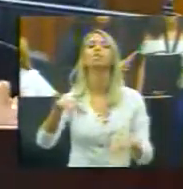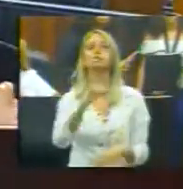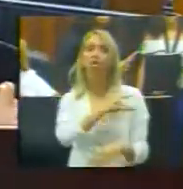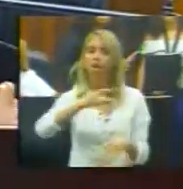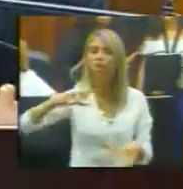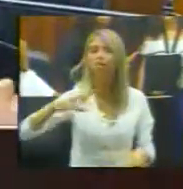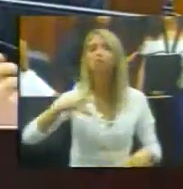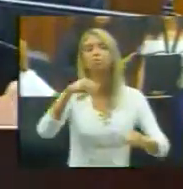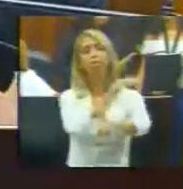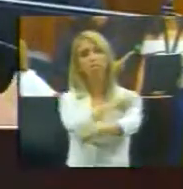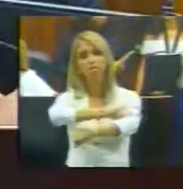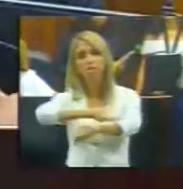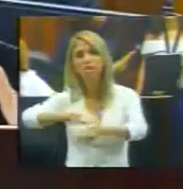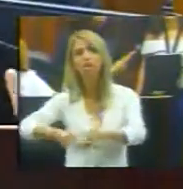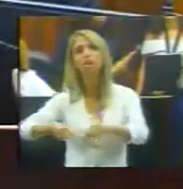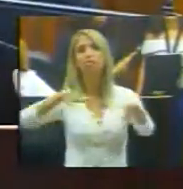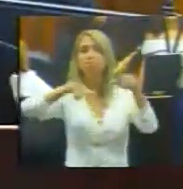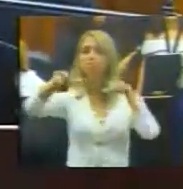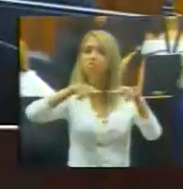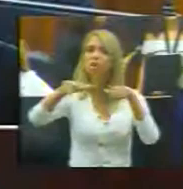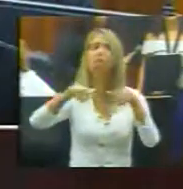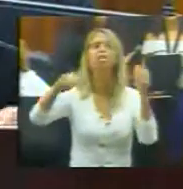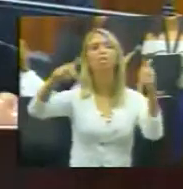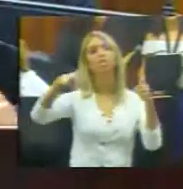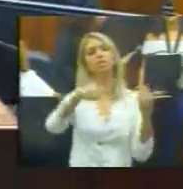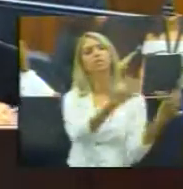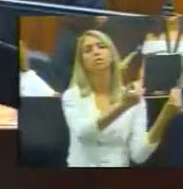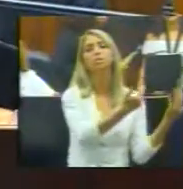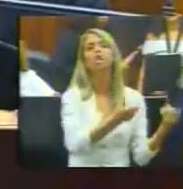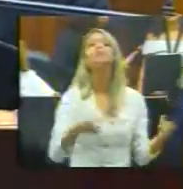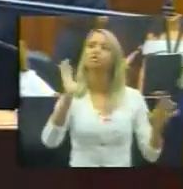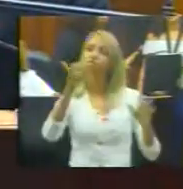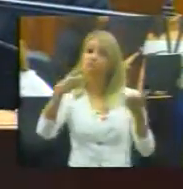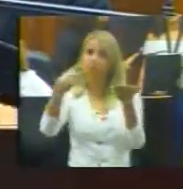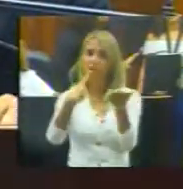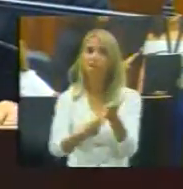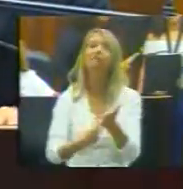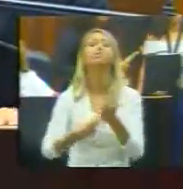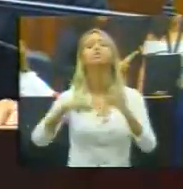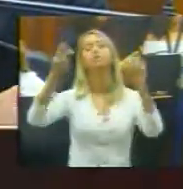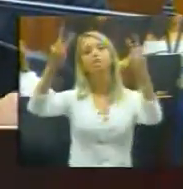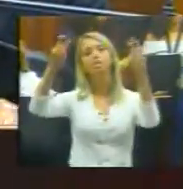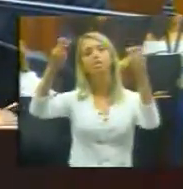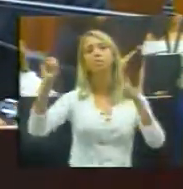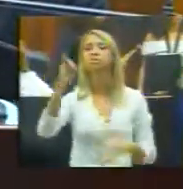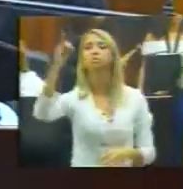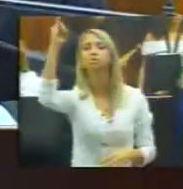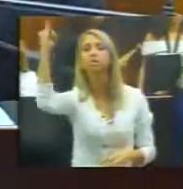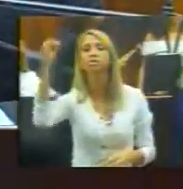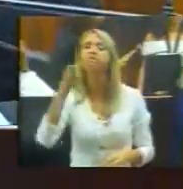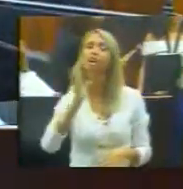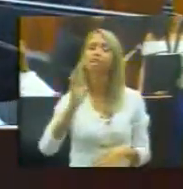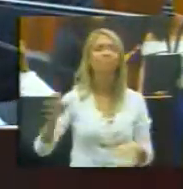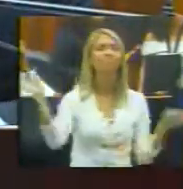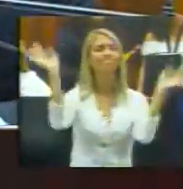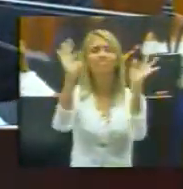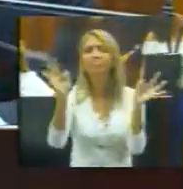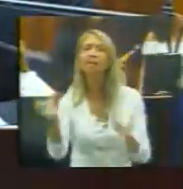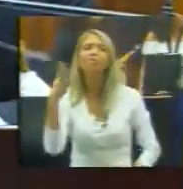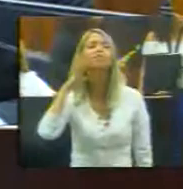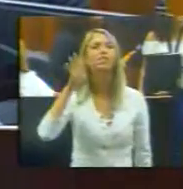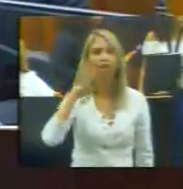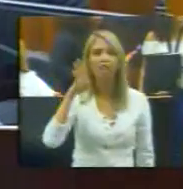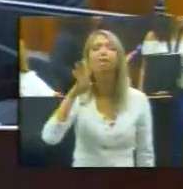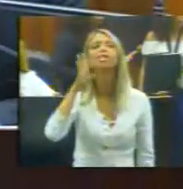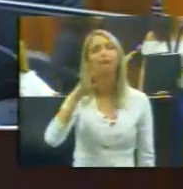desenvolvimento, né, e emprego para os jovens da nossa cidade. Nós combinamos algumas coisas aqui nos nossos encontros. E foi muito bacana esse laboratório que eu